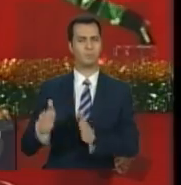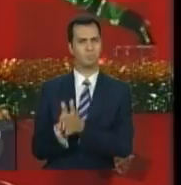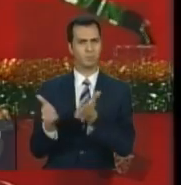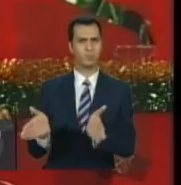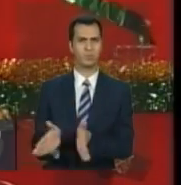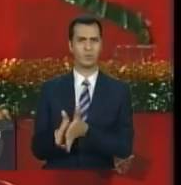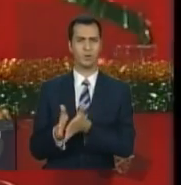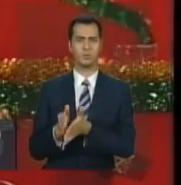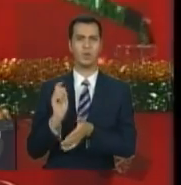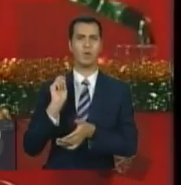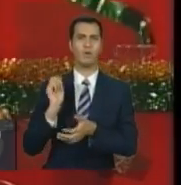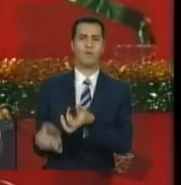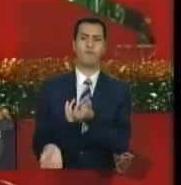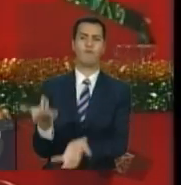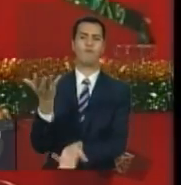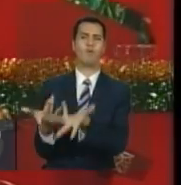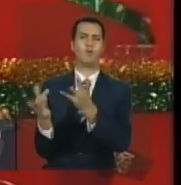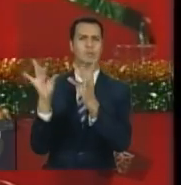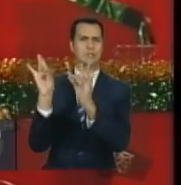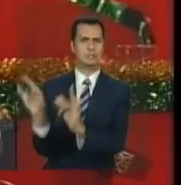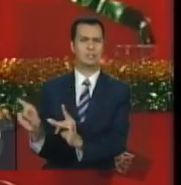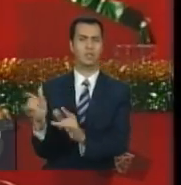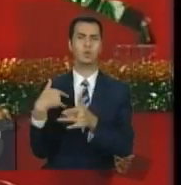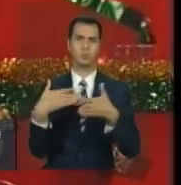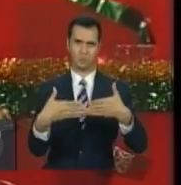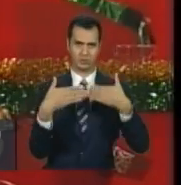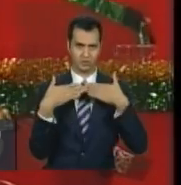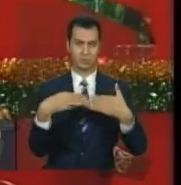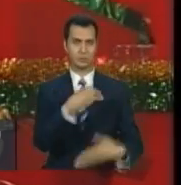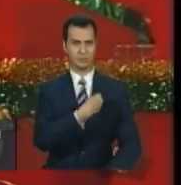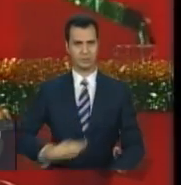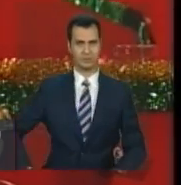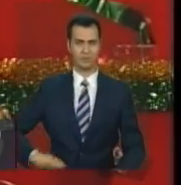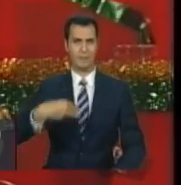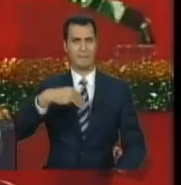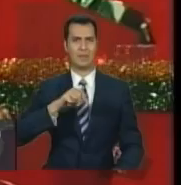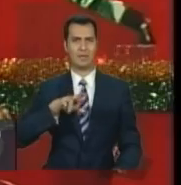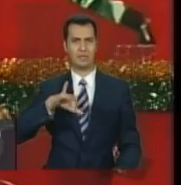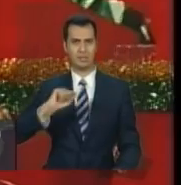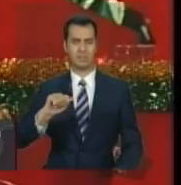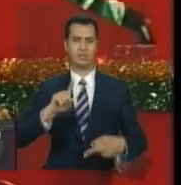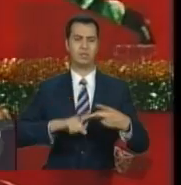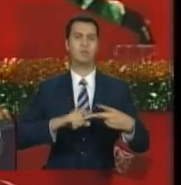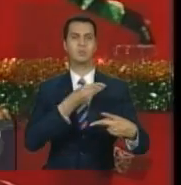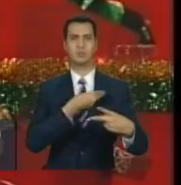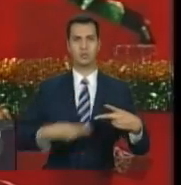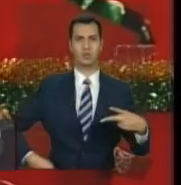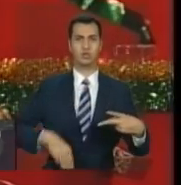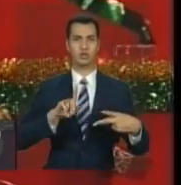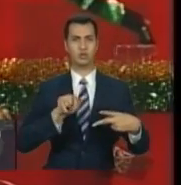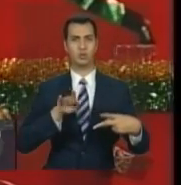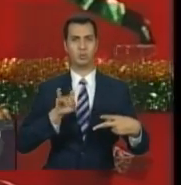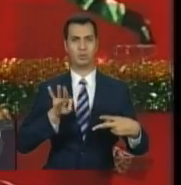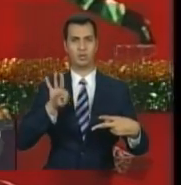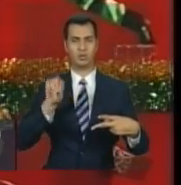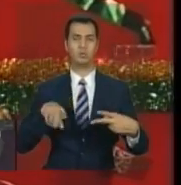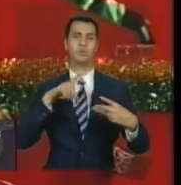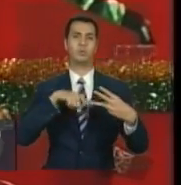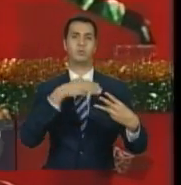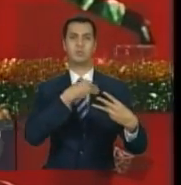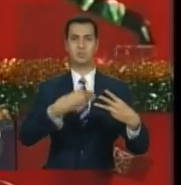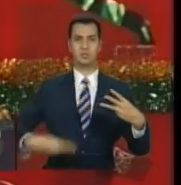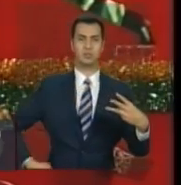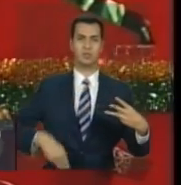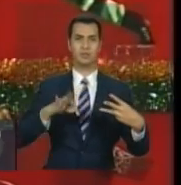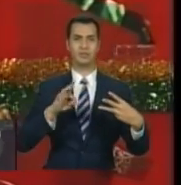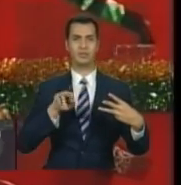para a ministra Maria do Rosário, o ministro Gilberto e a ministra Tereza para irem